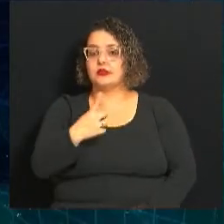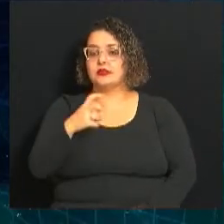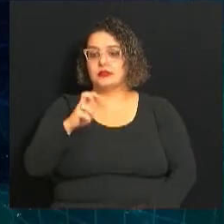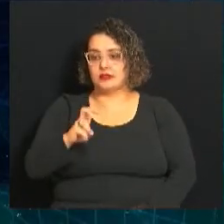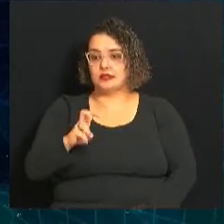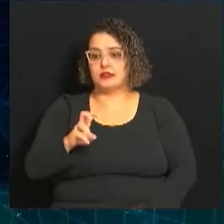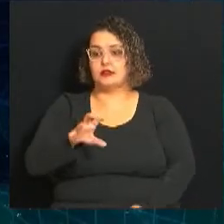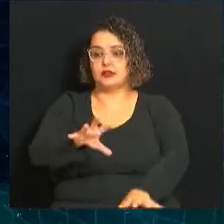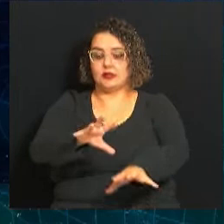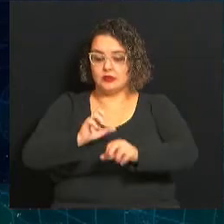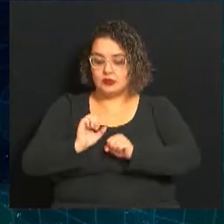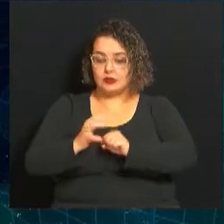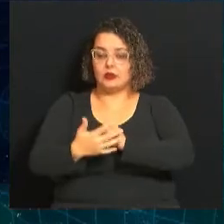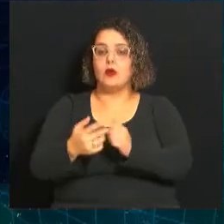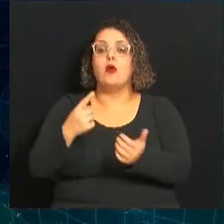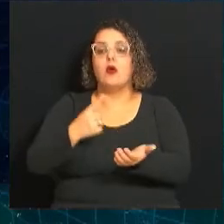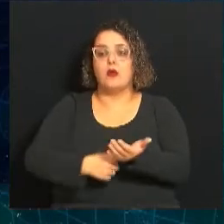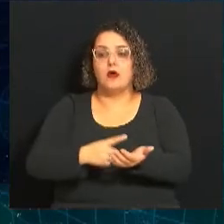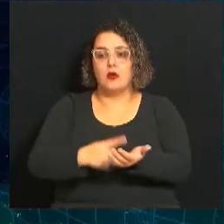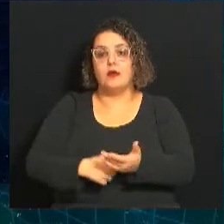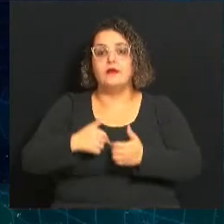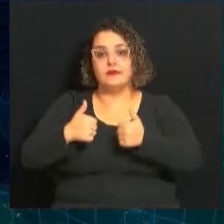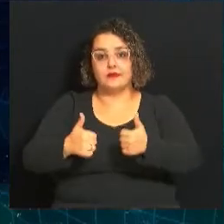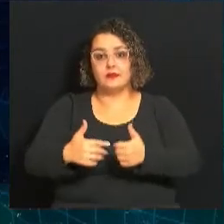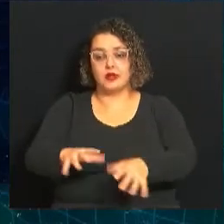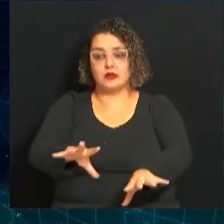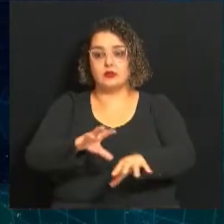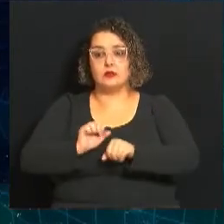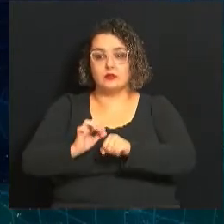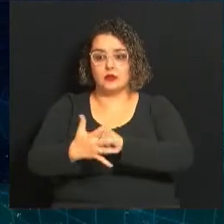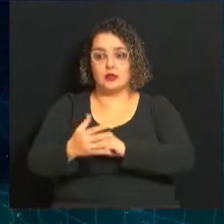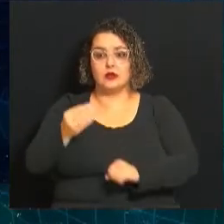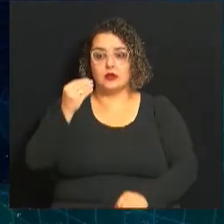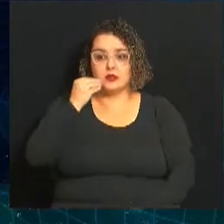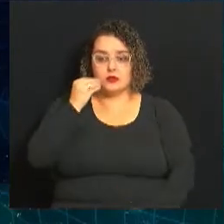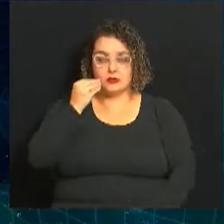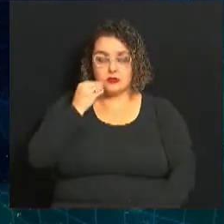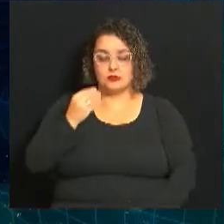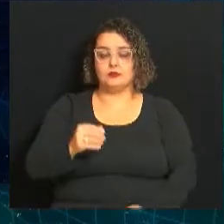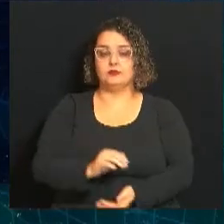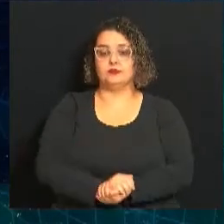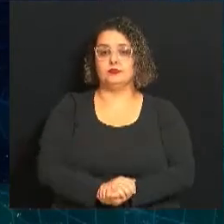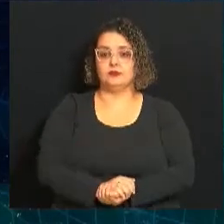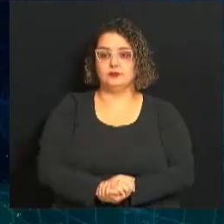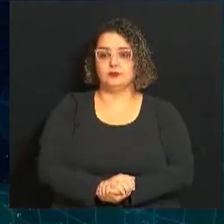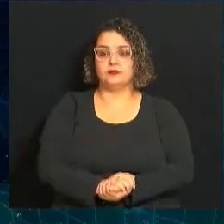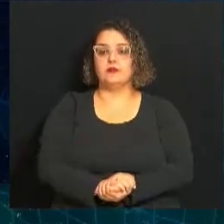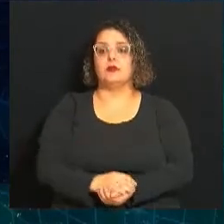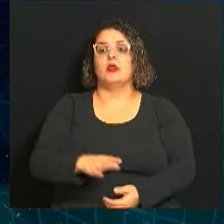557.515 casos confirmados. E Campinas, até esta quinta-feira, somava